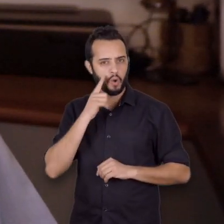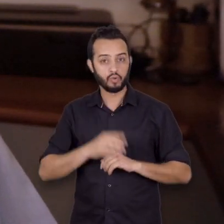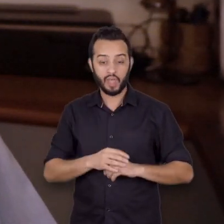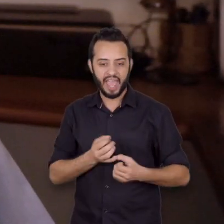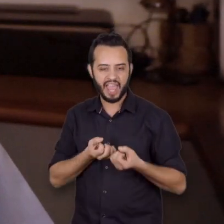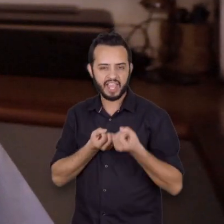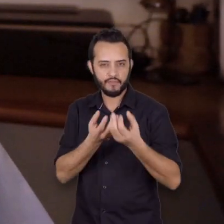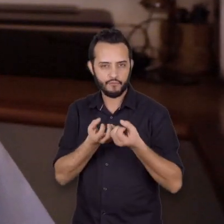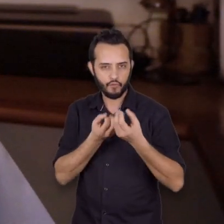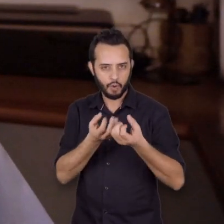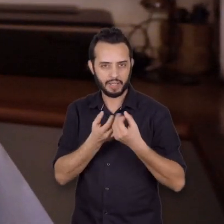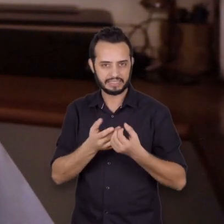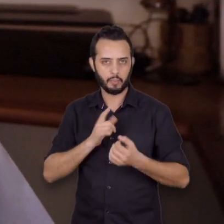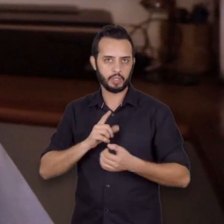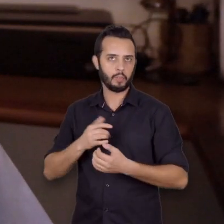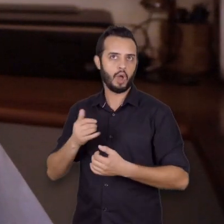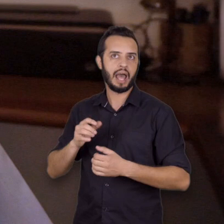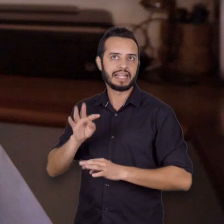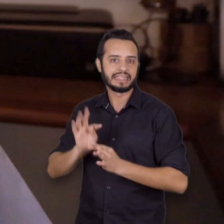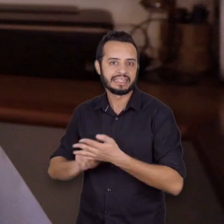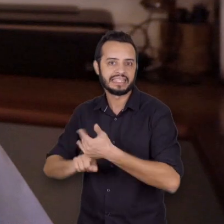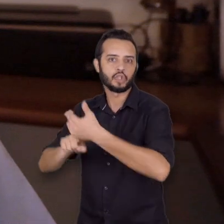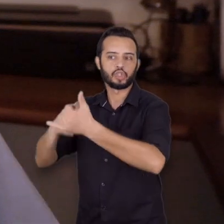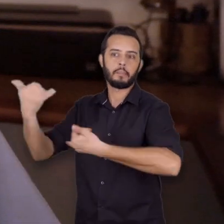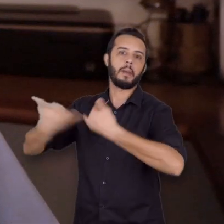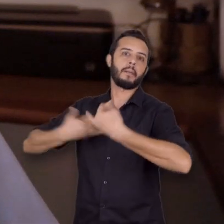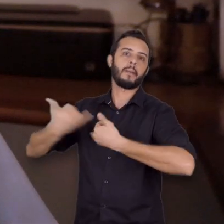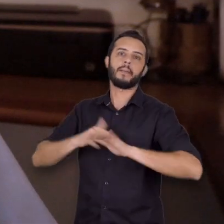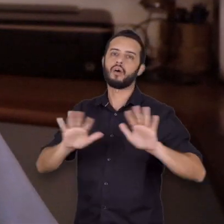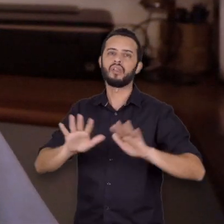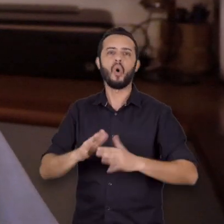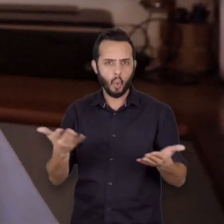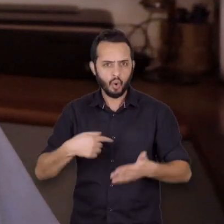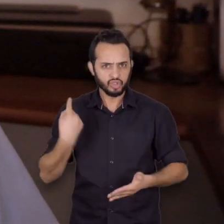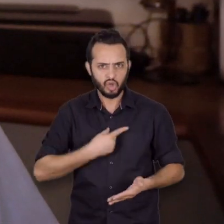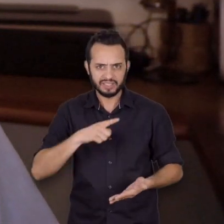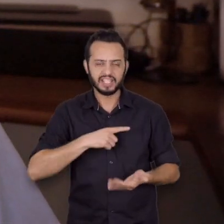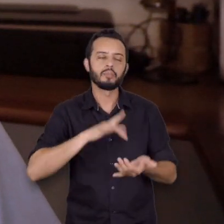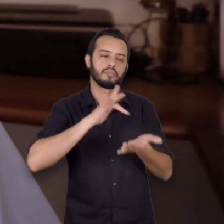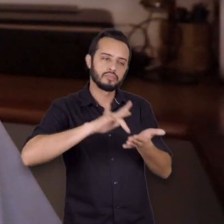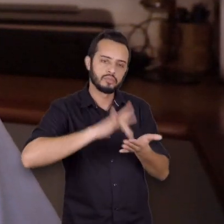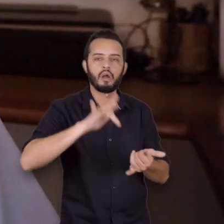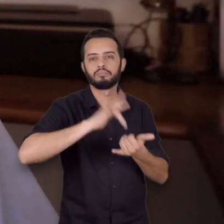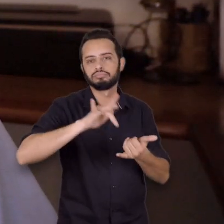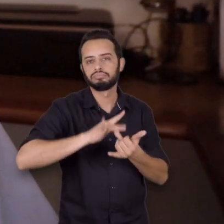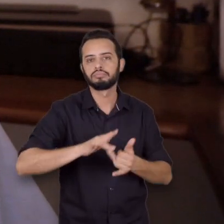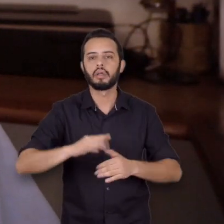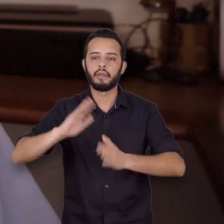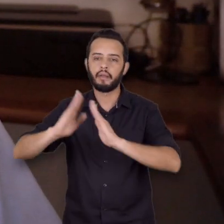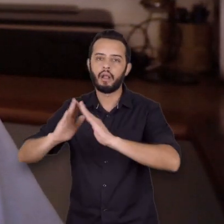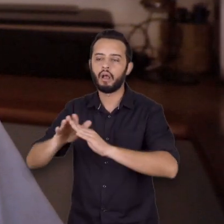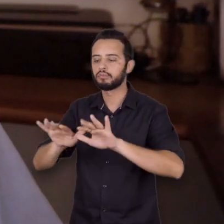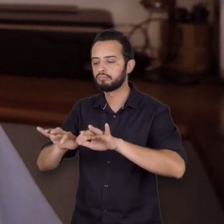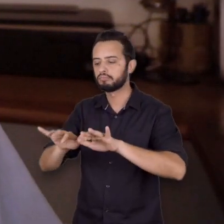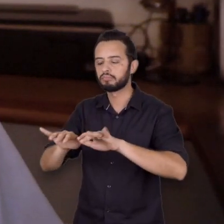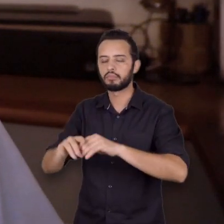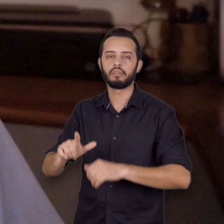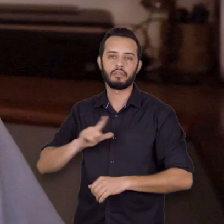acesso aqui não é simplesmente você ter a tecnologia, porque as pessoas hoje, de certa maneira, têm um celular, têm um computador em casa,